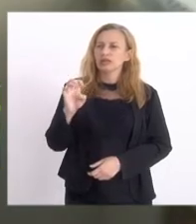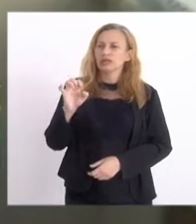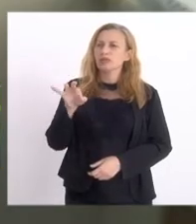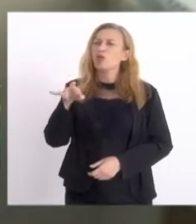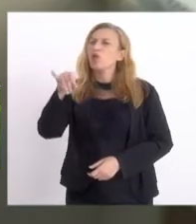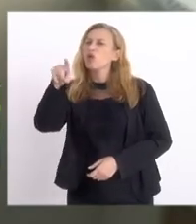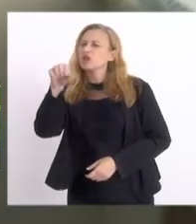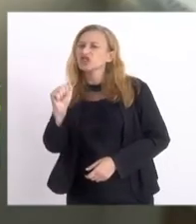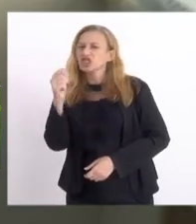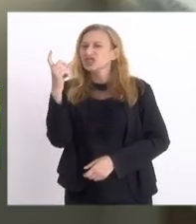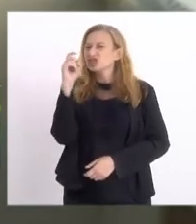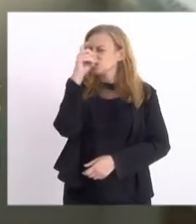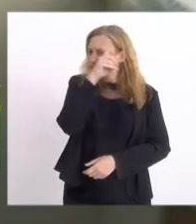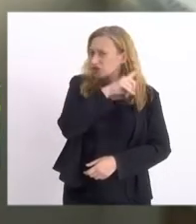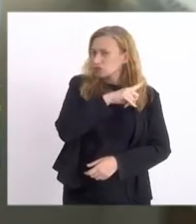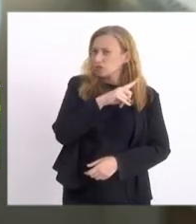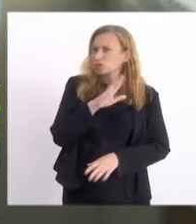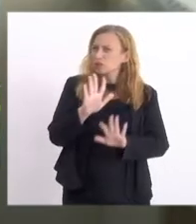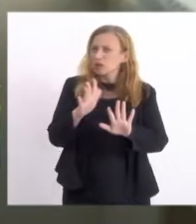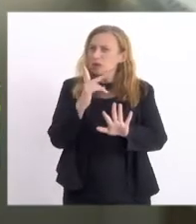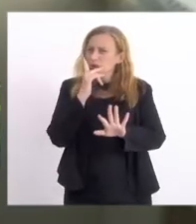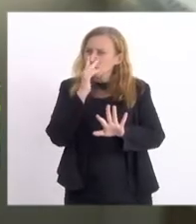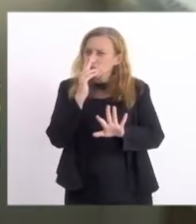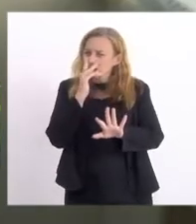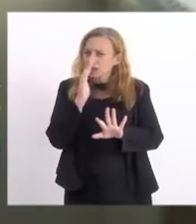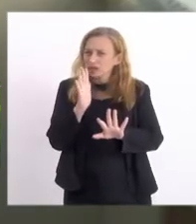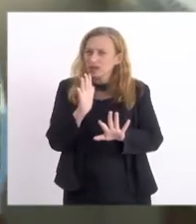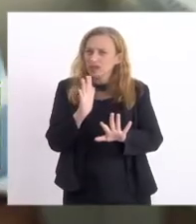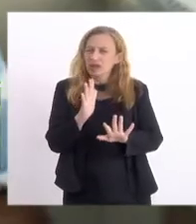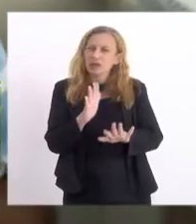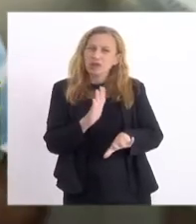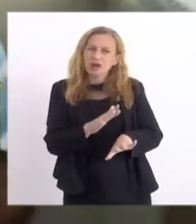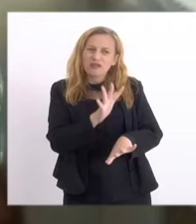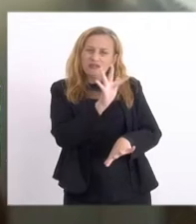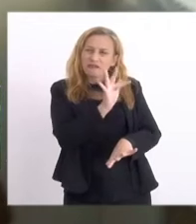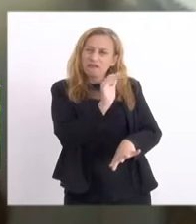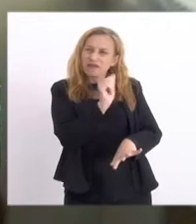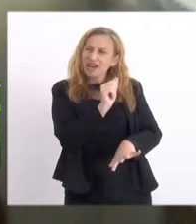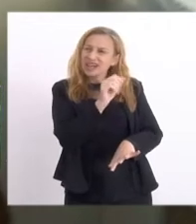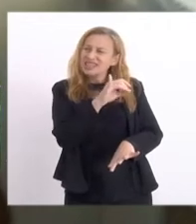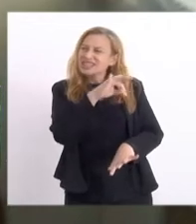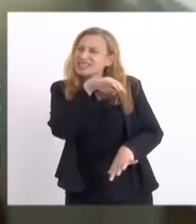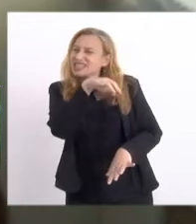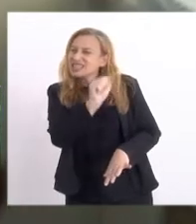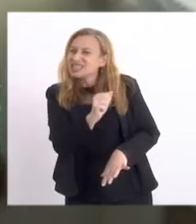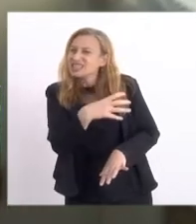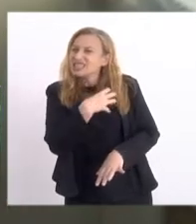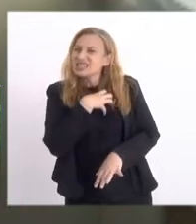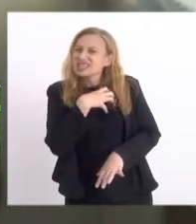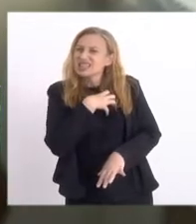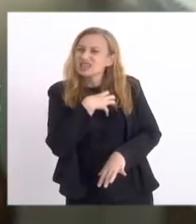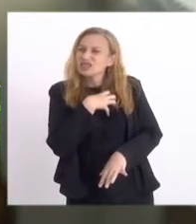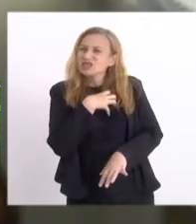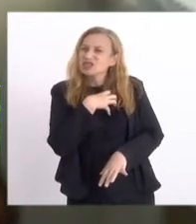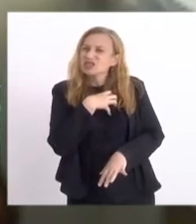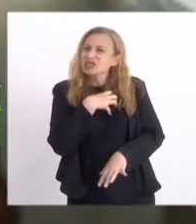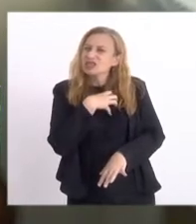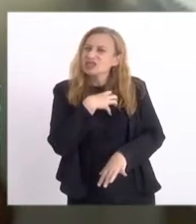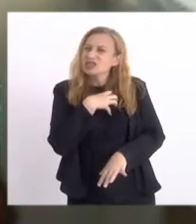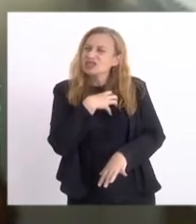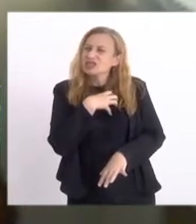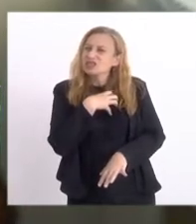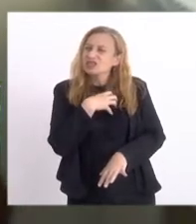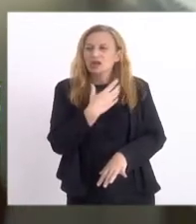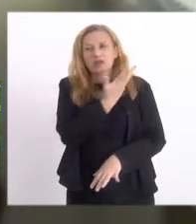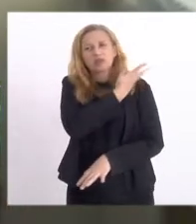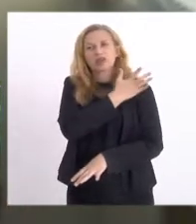é muito difícil, a não ser que seja um nazifascista, que alguém tenha um sentimento de cristofobia.